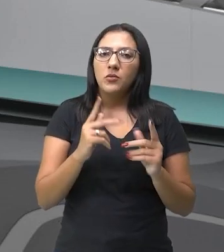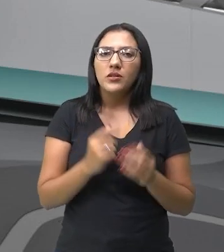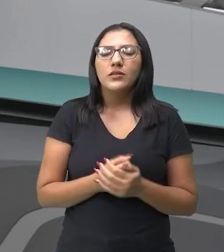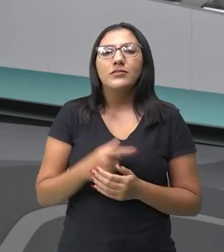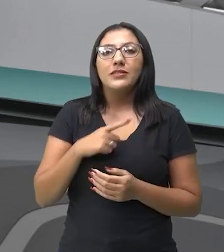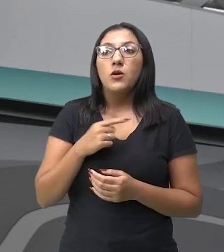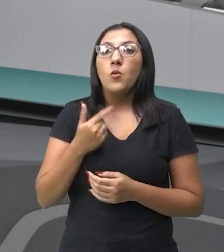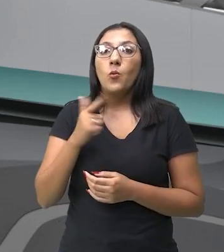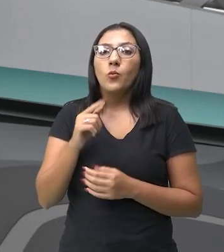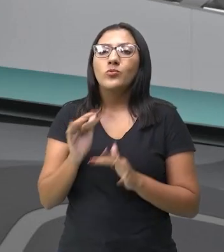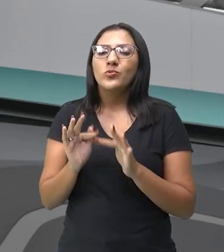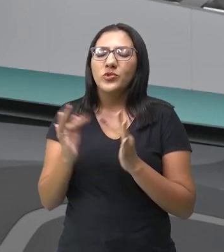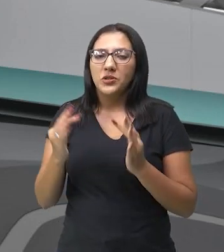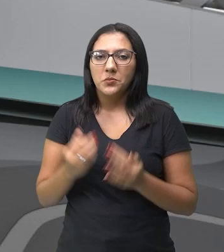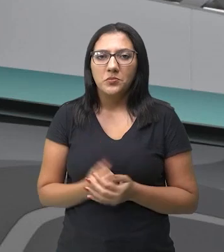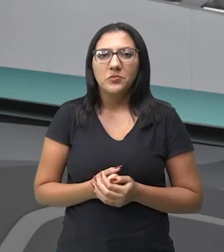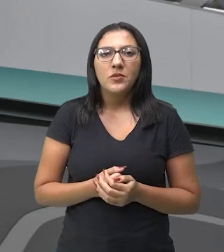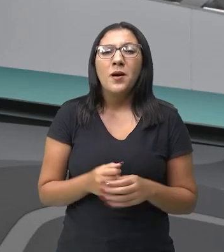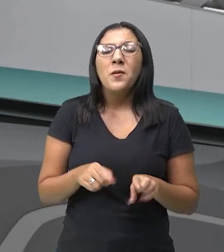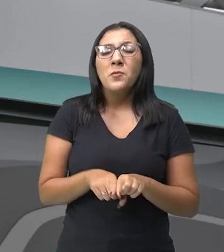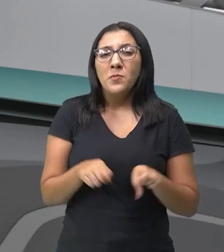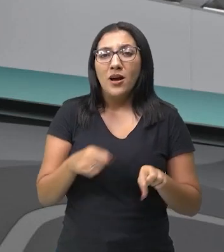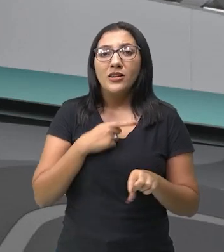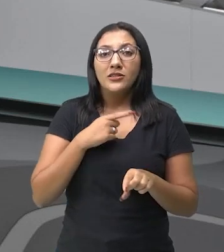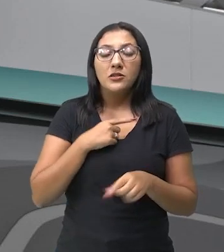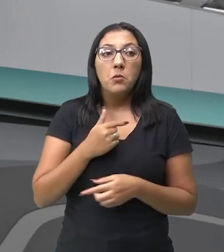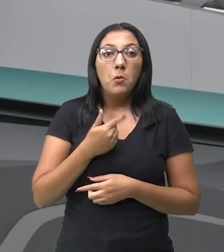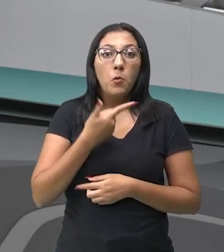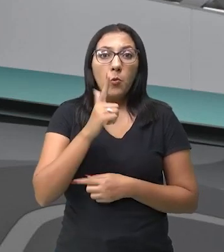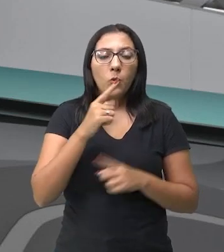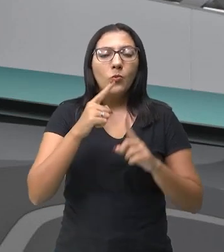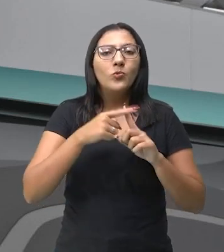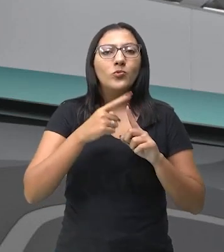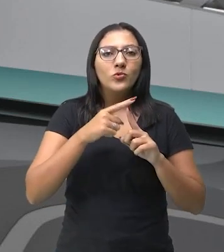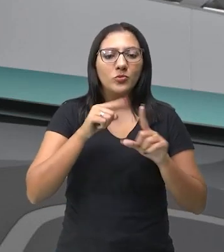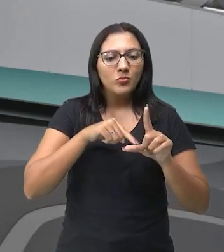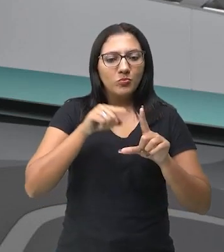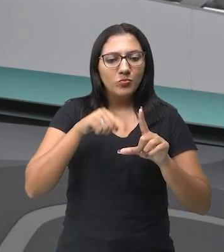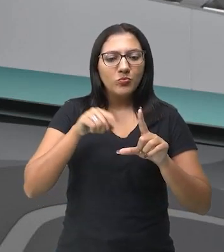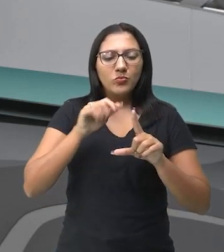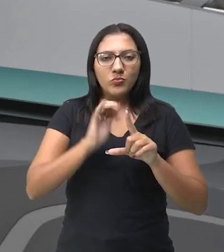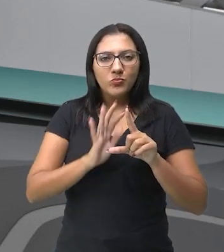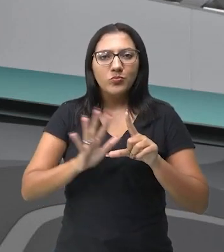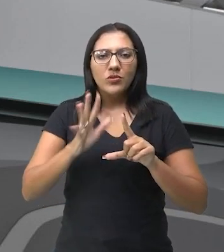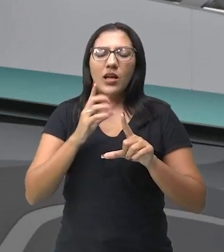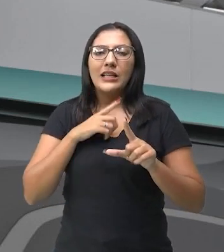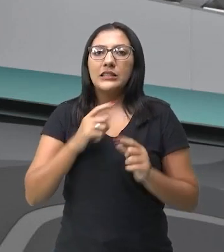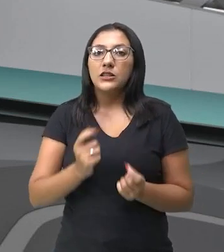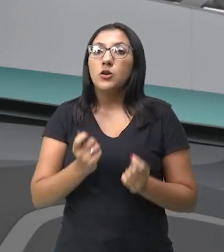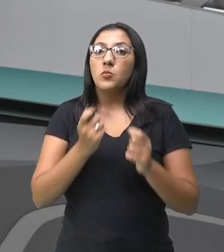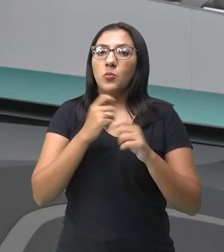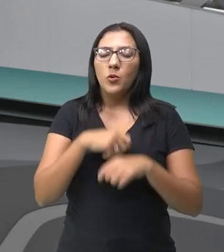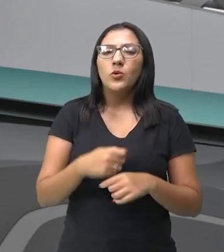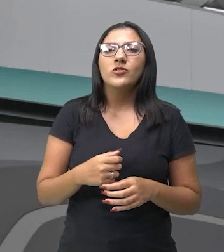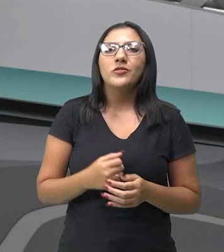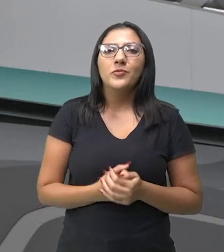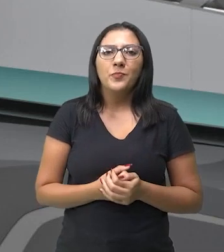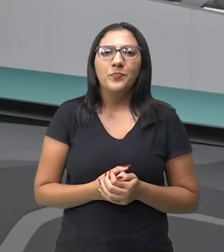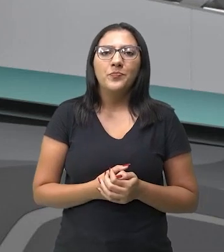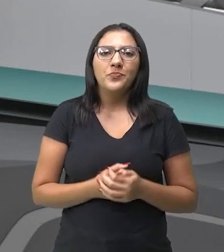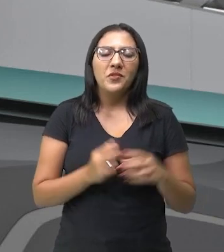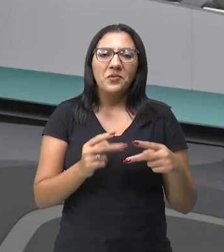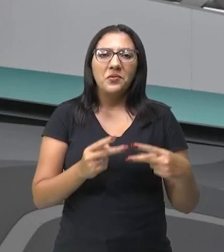além daquilo que o infográfico tradicional já tem, além do tema, além do título, além do desenho,